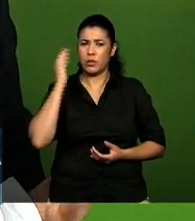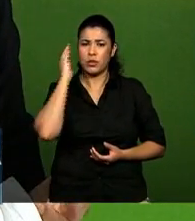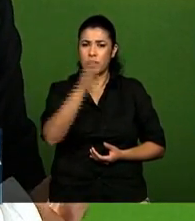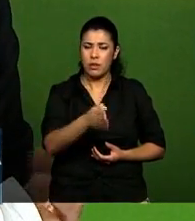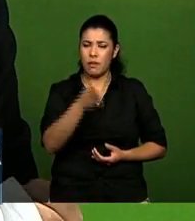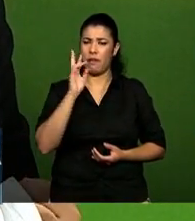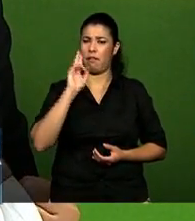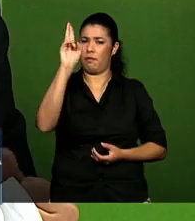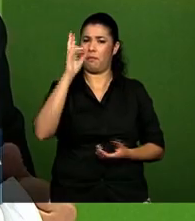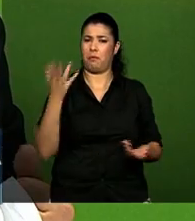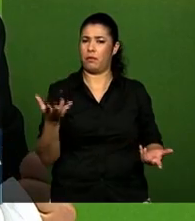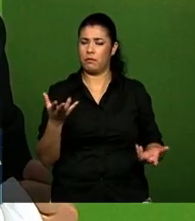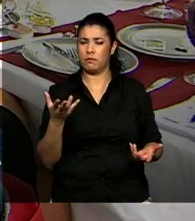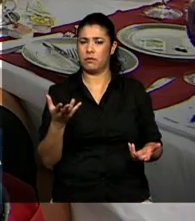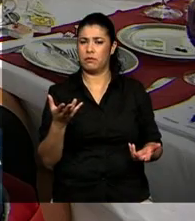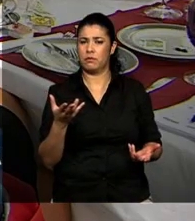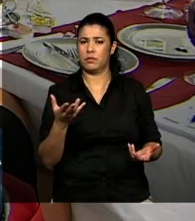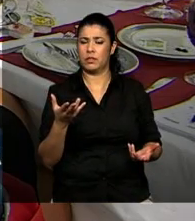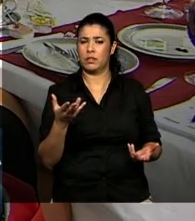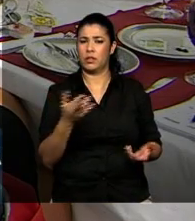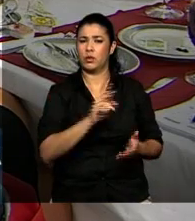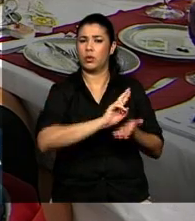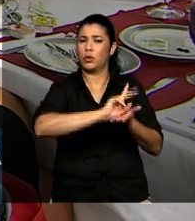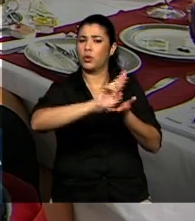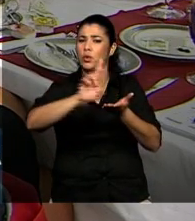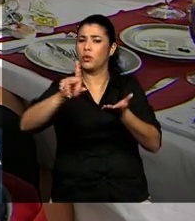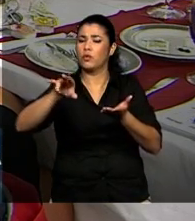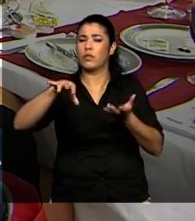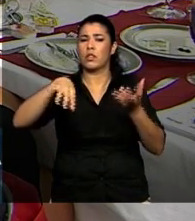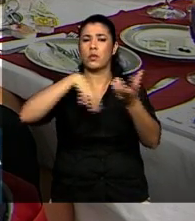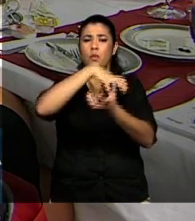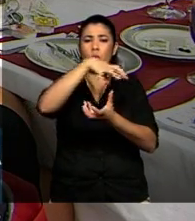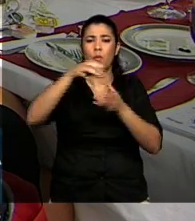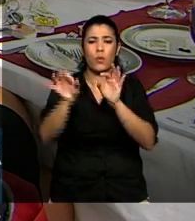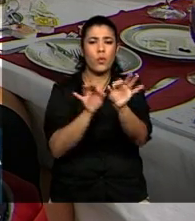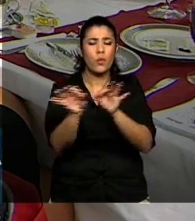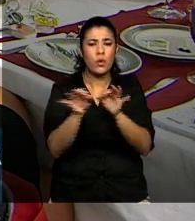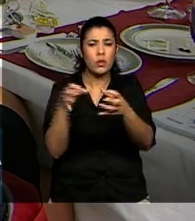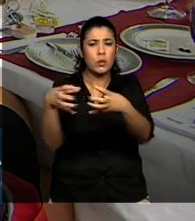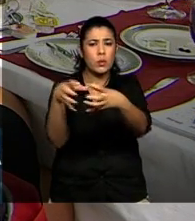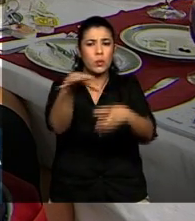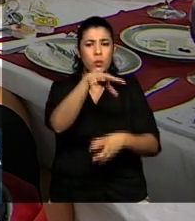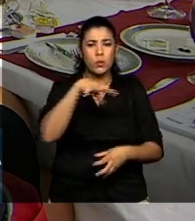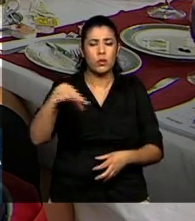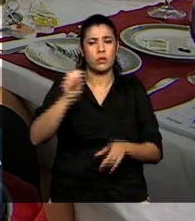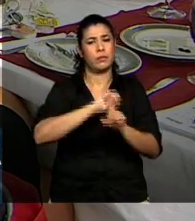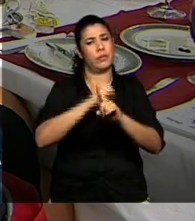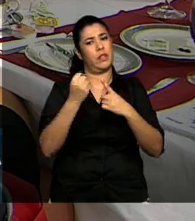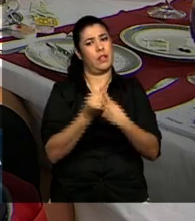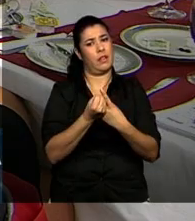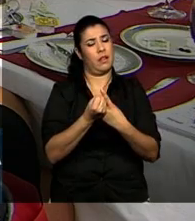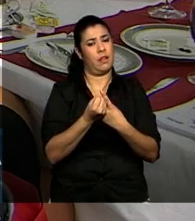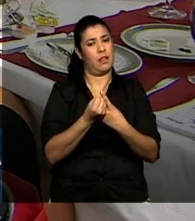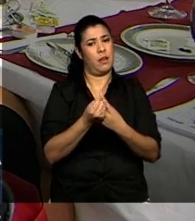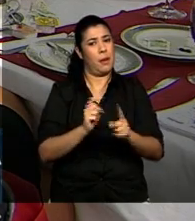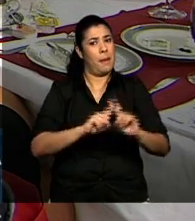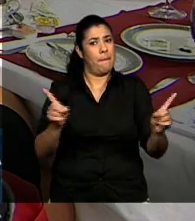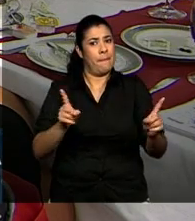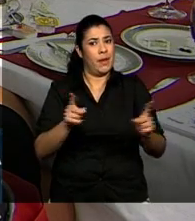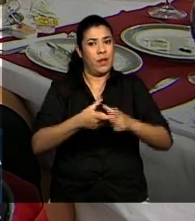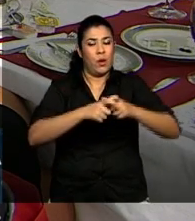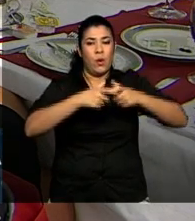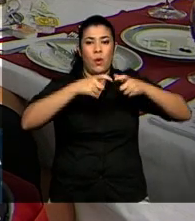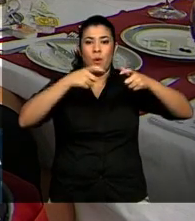representação eh dos diversos movimentos da organização da sociedade civil Mas ampliando cada vez mais